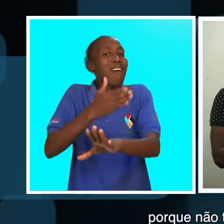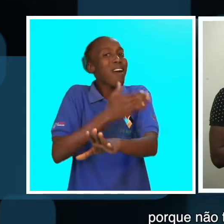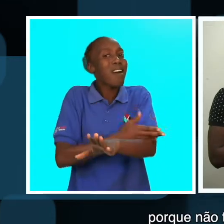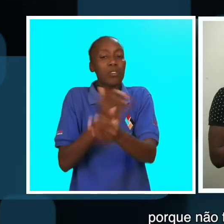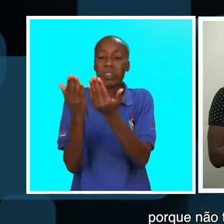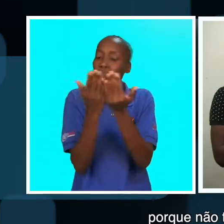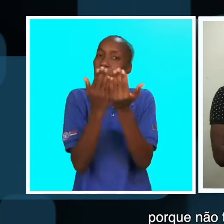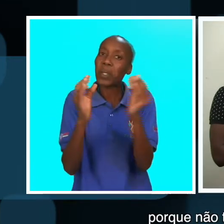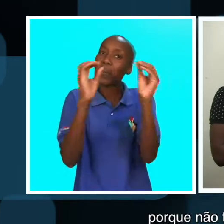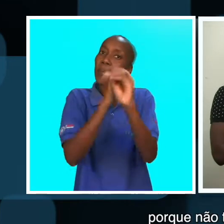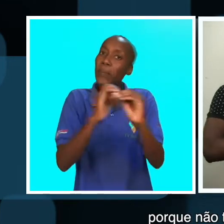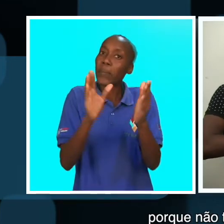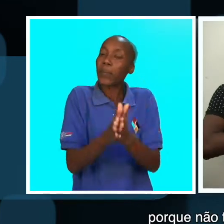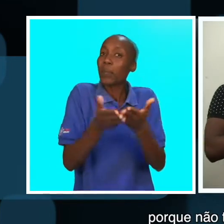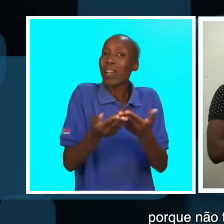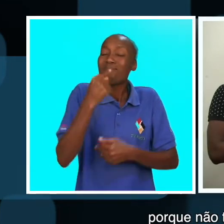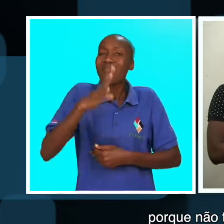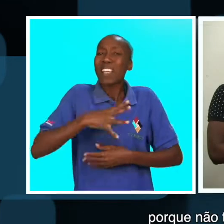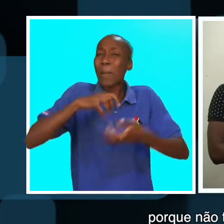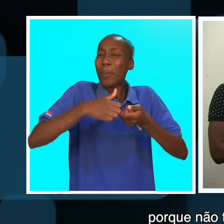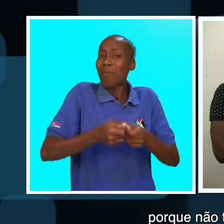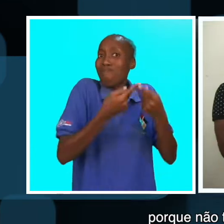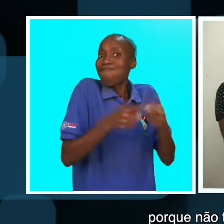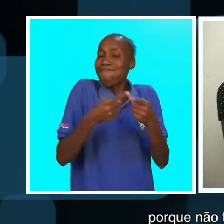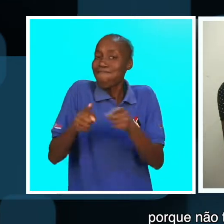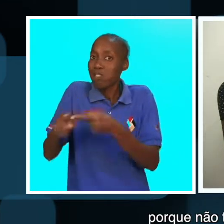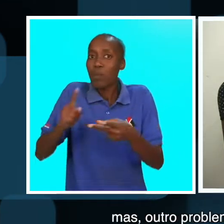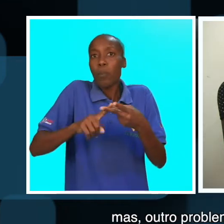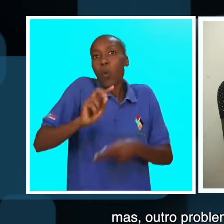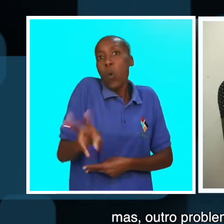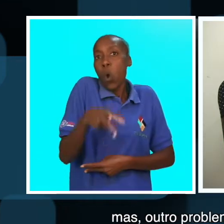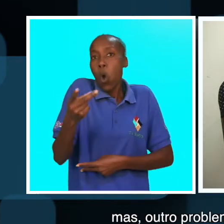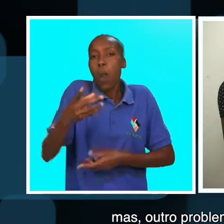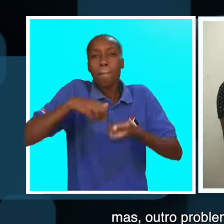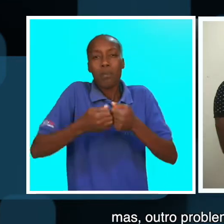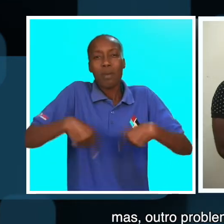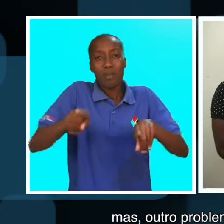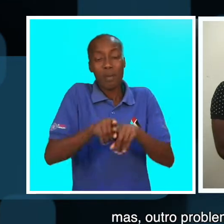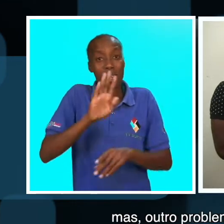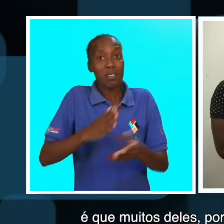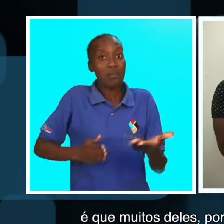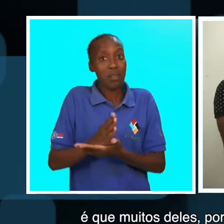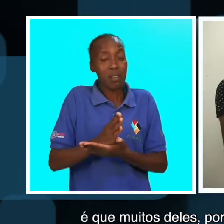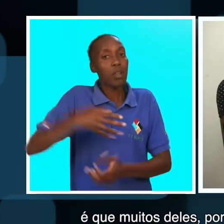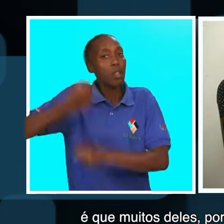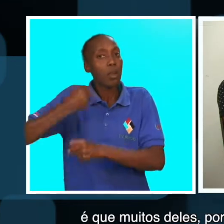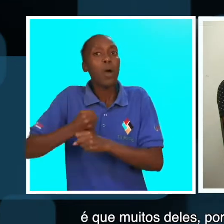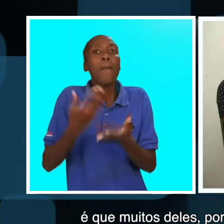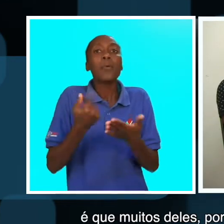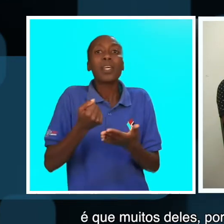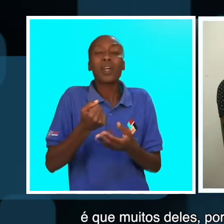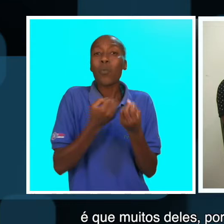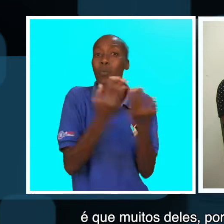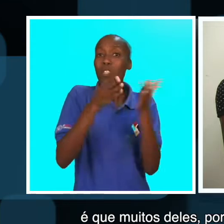Muitos não tiveram a oportunidade de estudar É uma sequência de problemas Mas outro problema Nesse direito de acesso ao emprego É que muitos